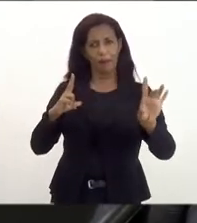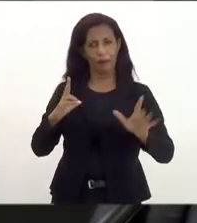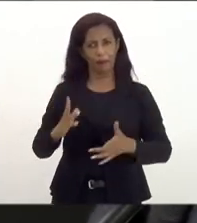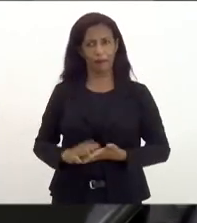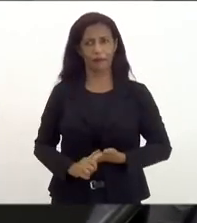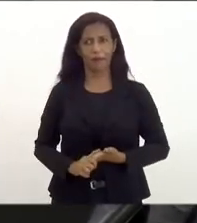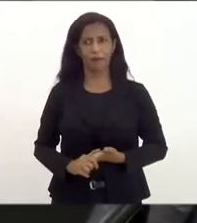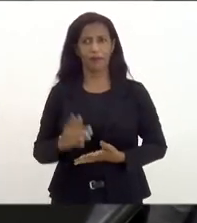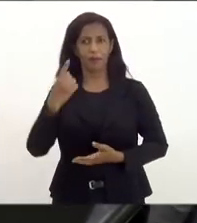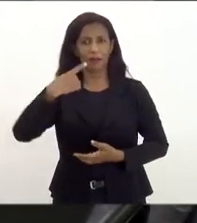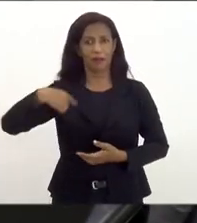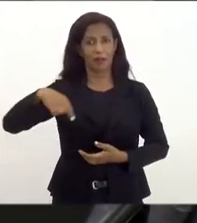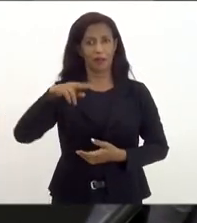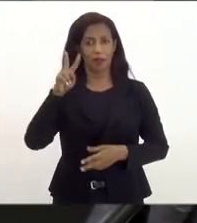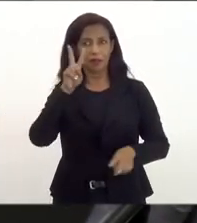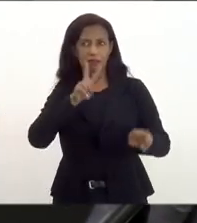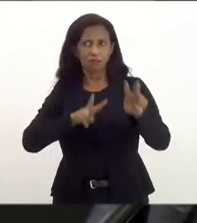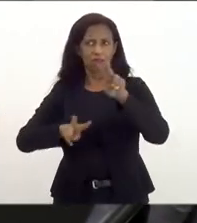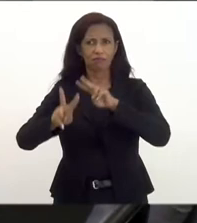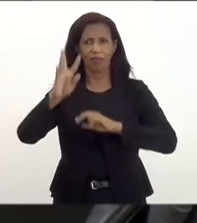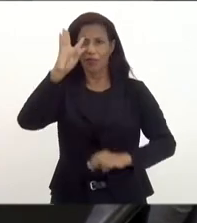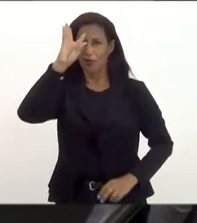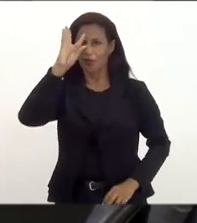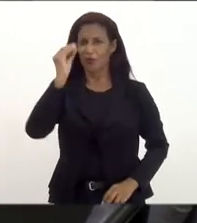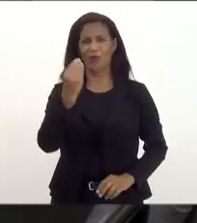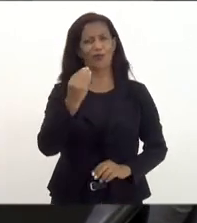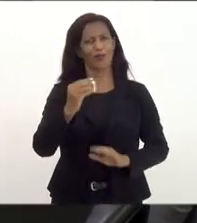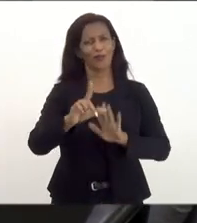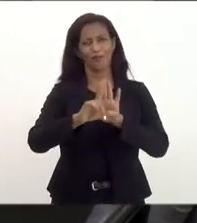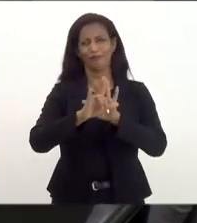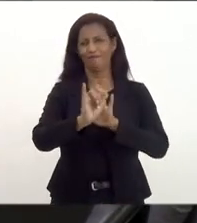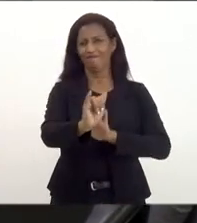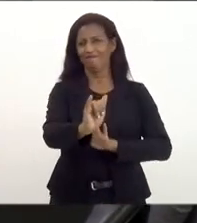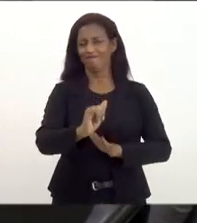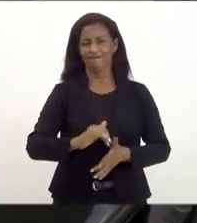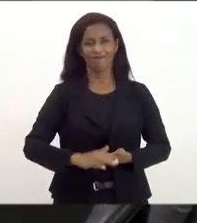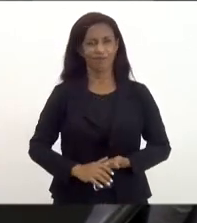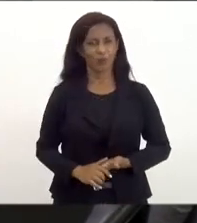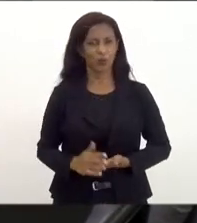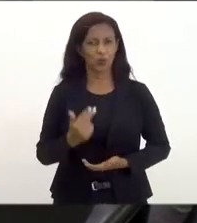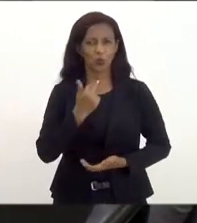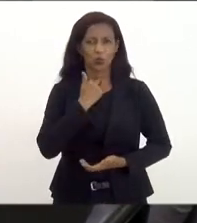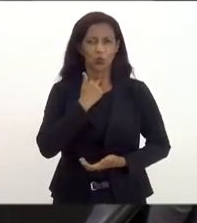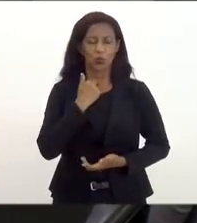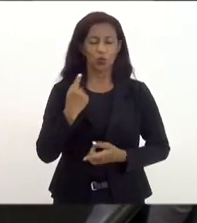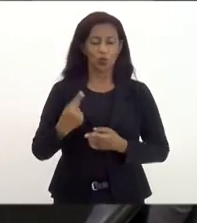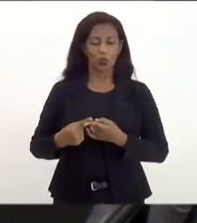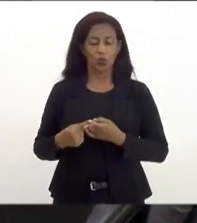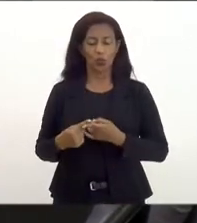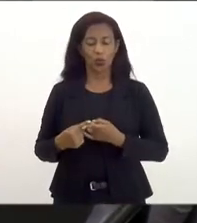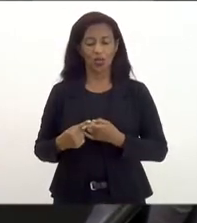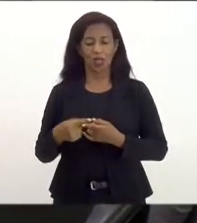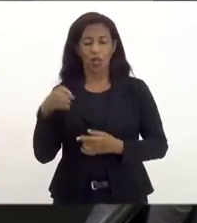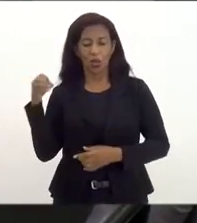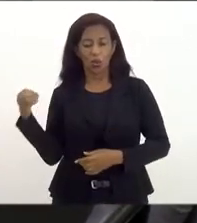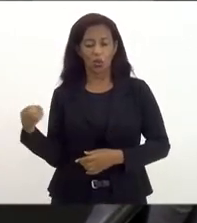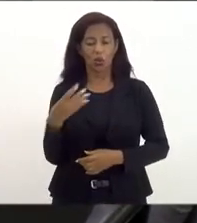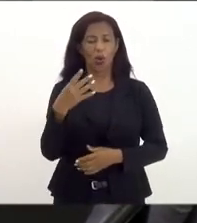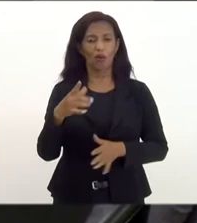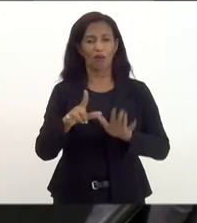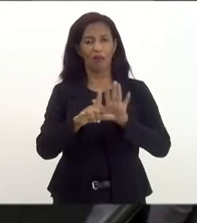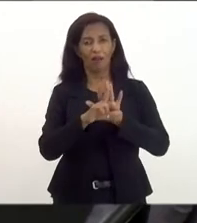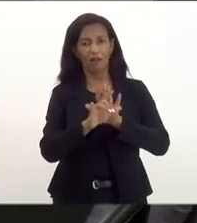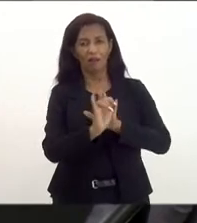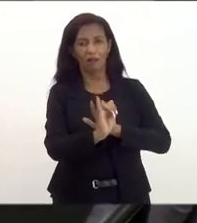visão a gente não resolve isso com leite é porque colocar novas